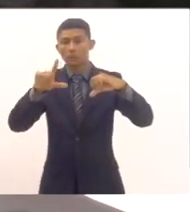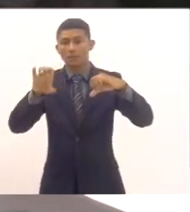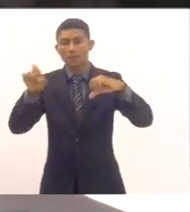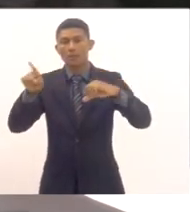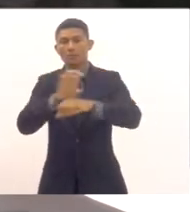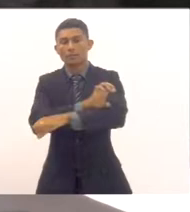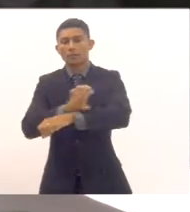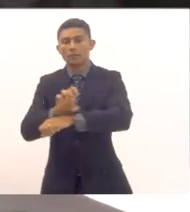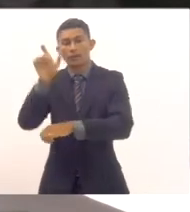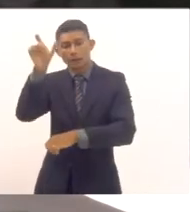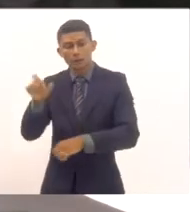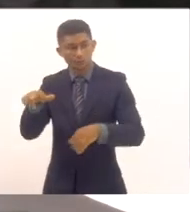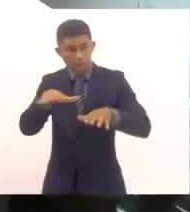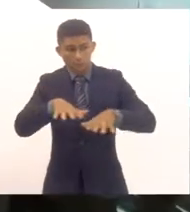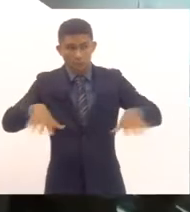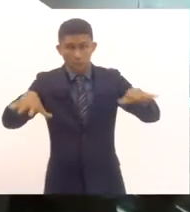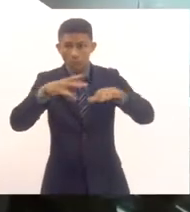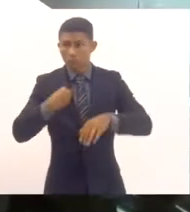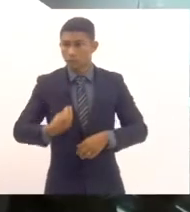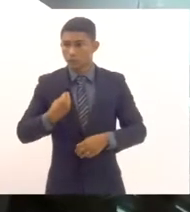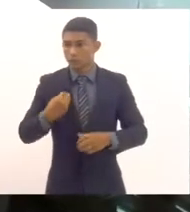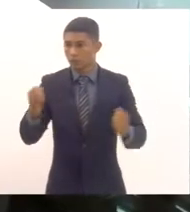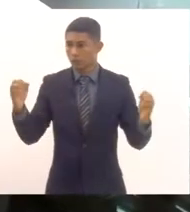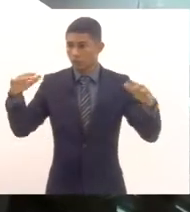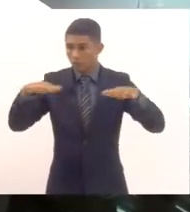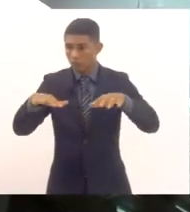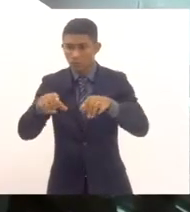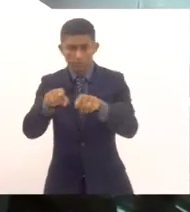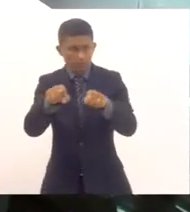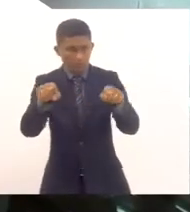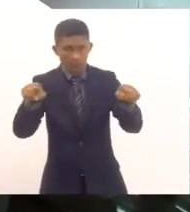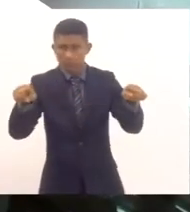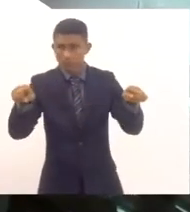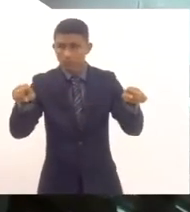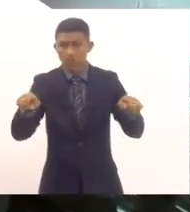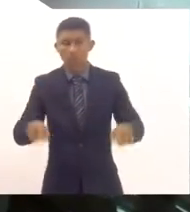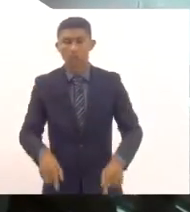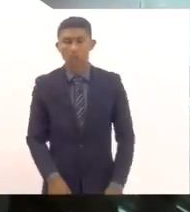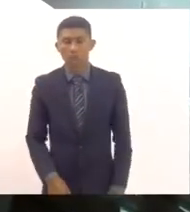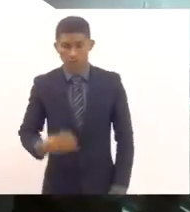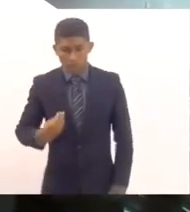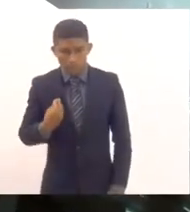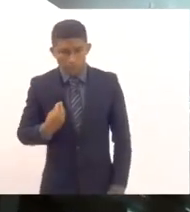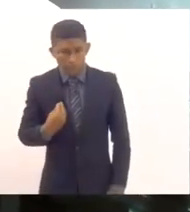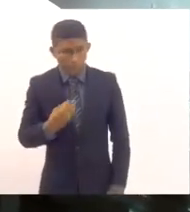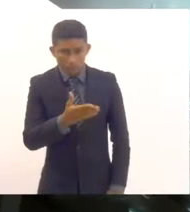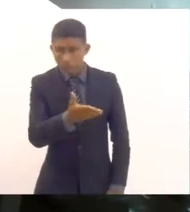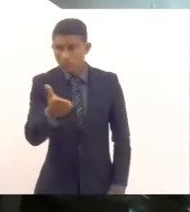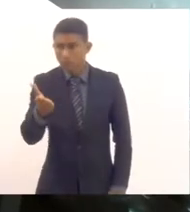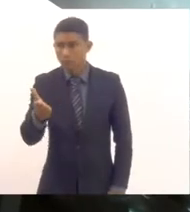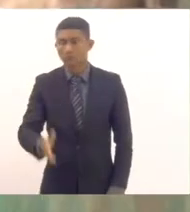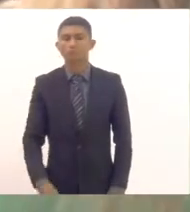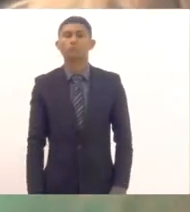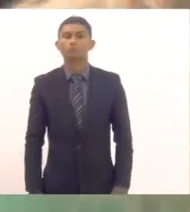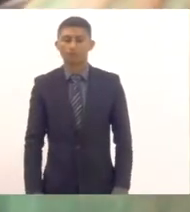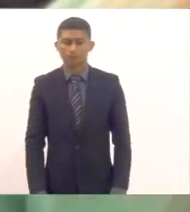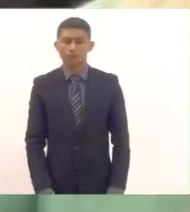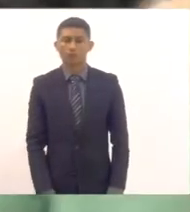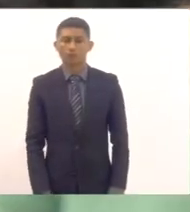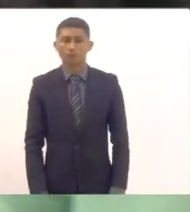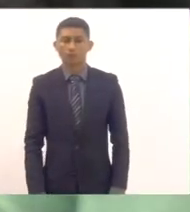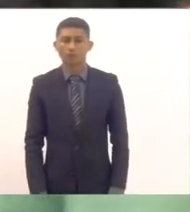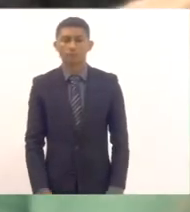da getam estão todos presentes E aí chama salto Dom a